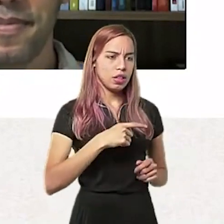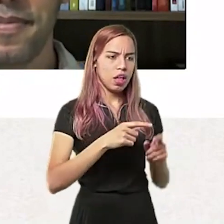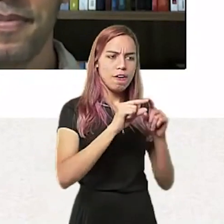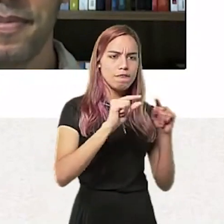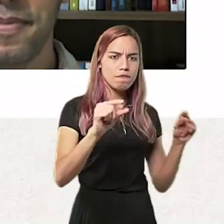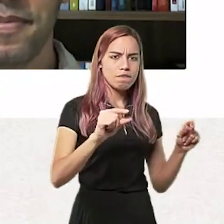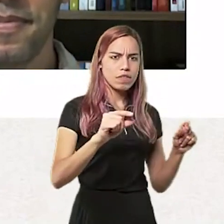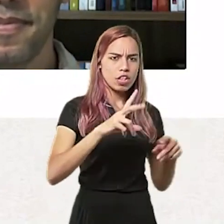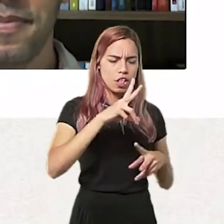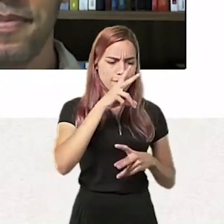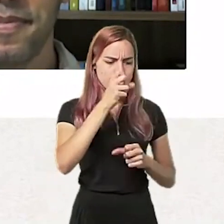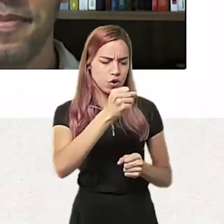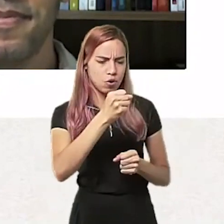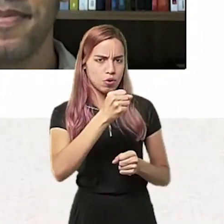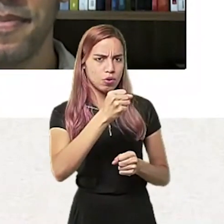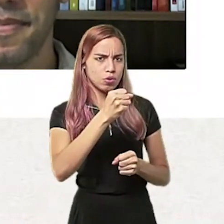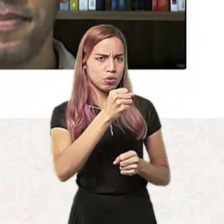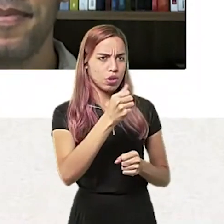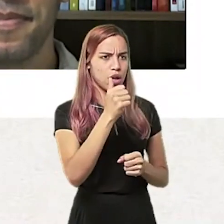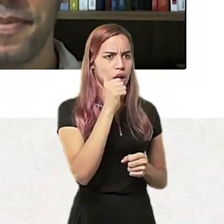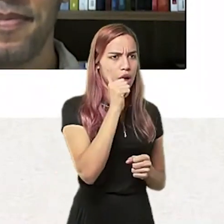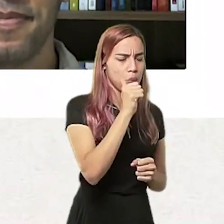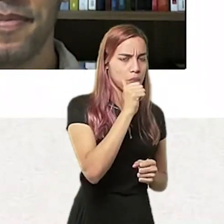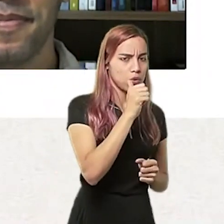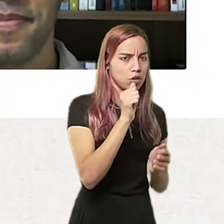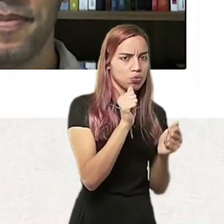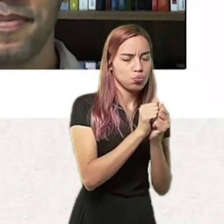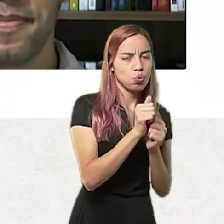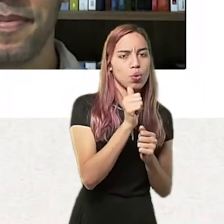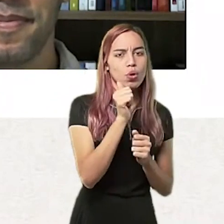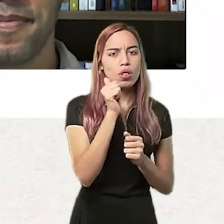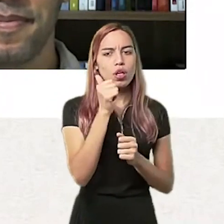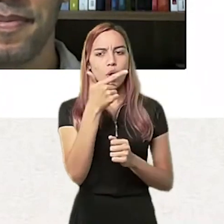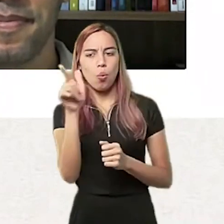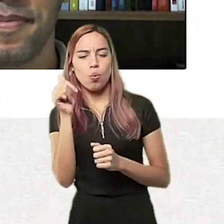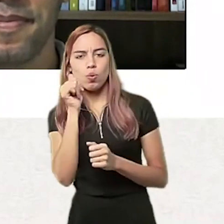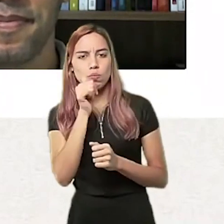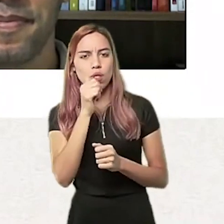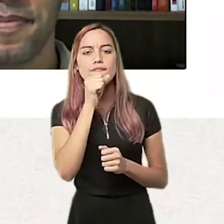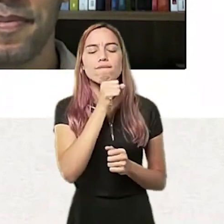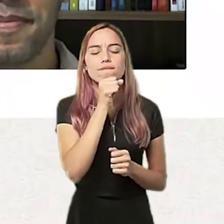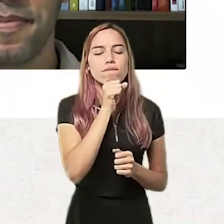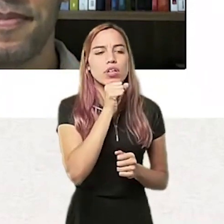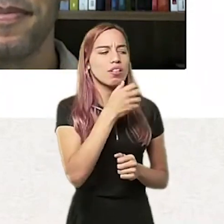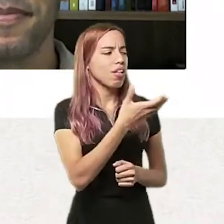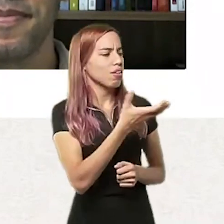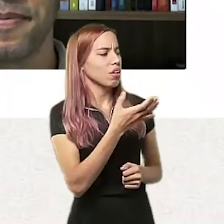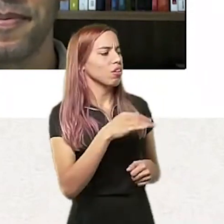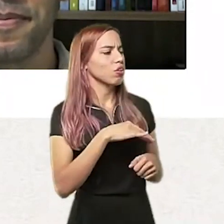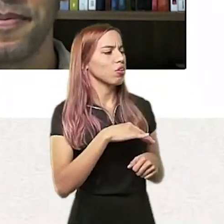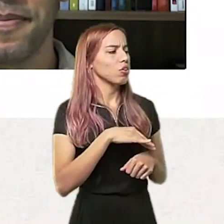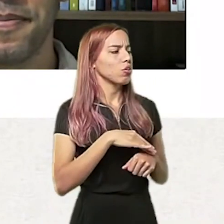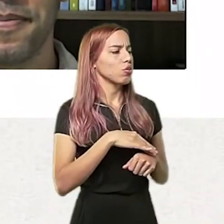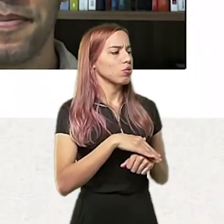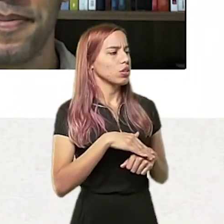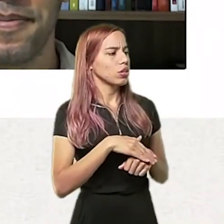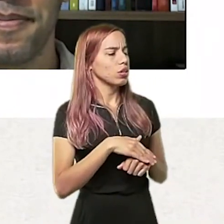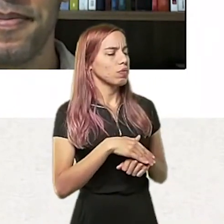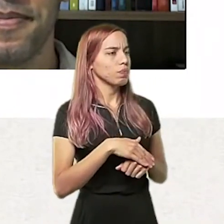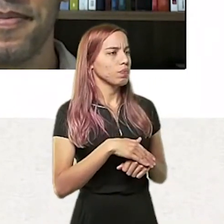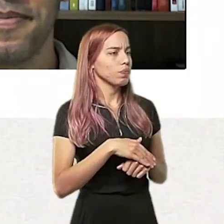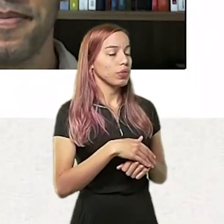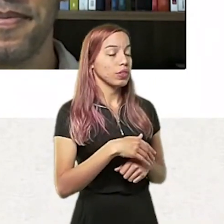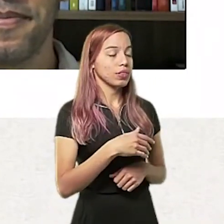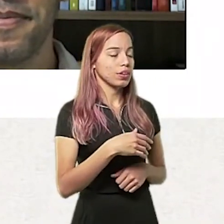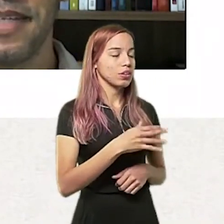assim, da conversa dela com a senhora, né? E eu quero que você fale sobre isso, sobre a religiosidade presente, né, na